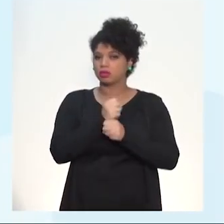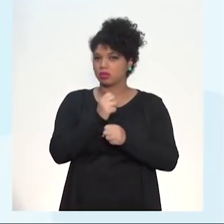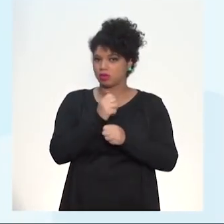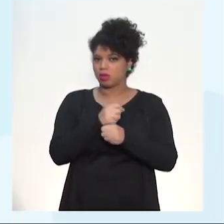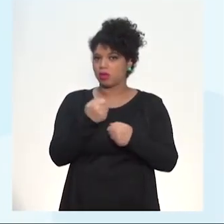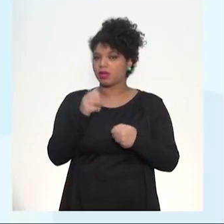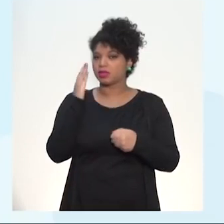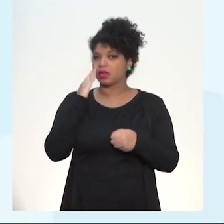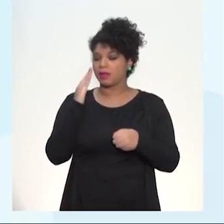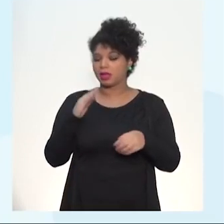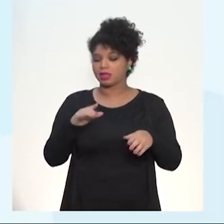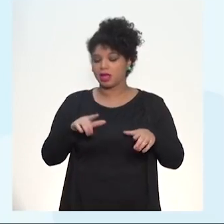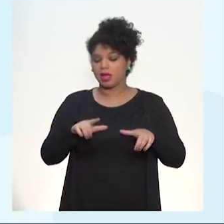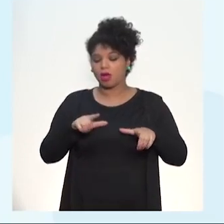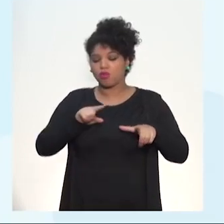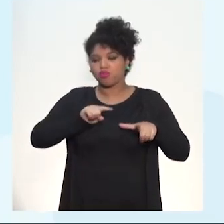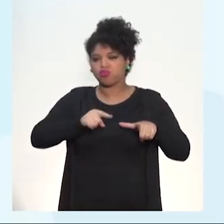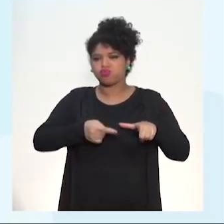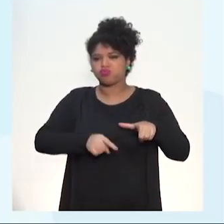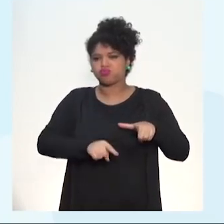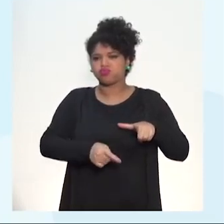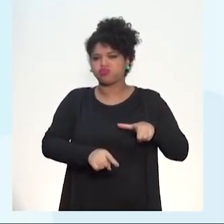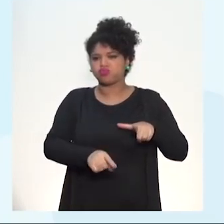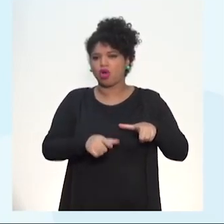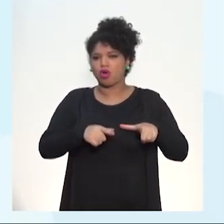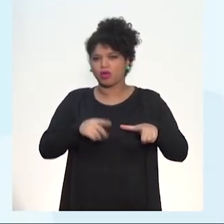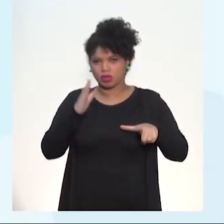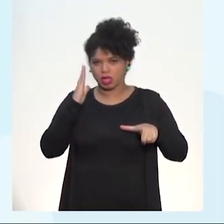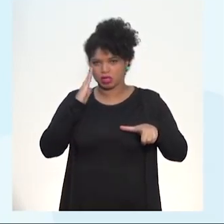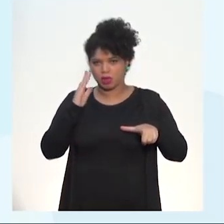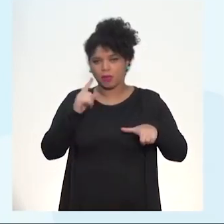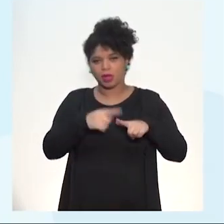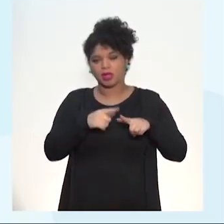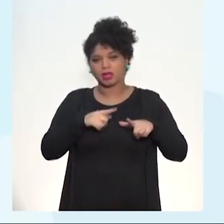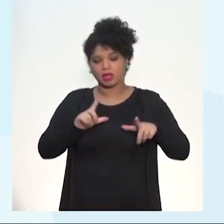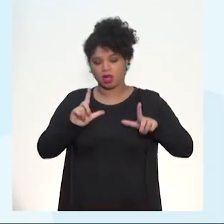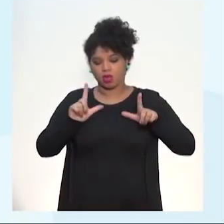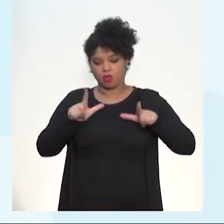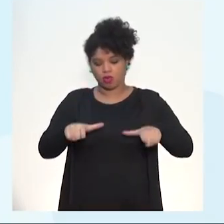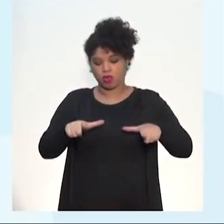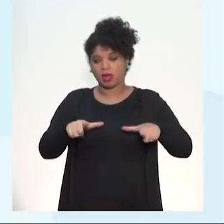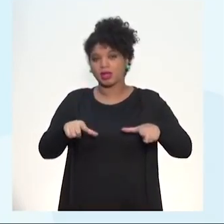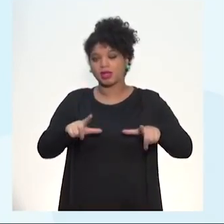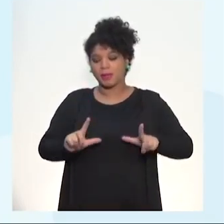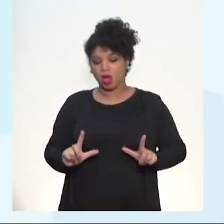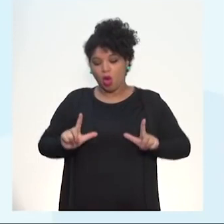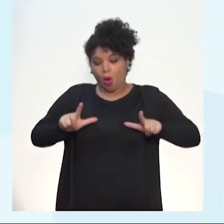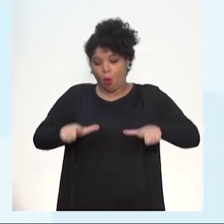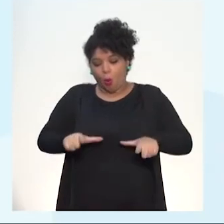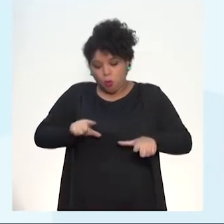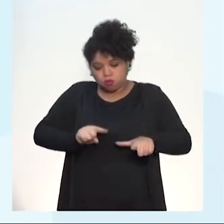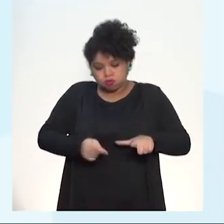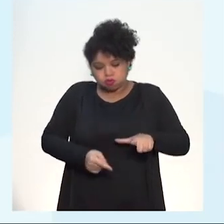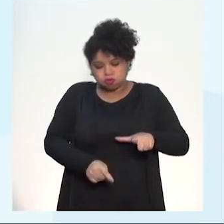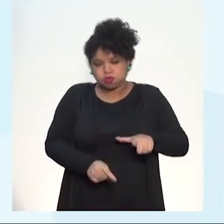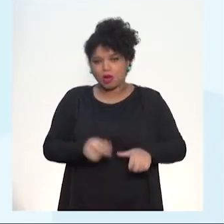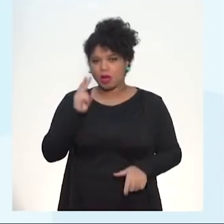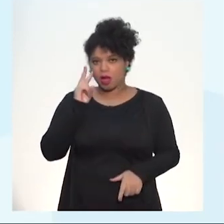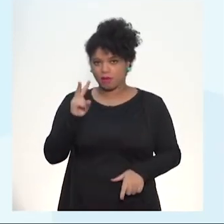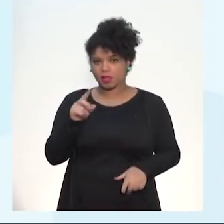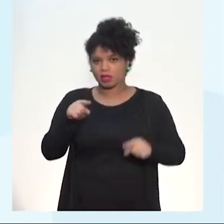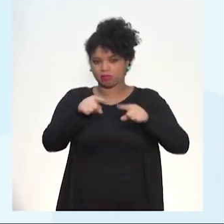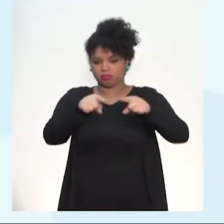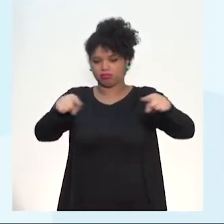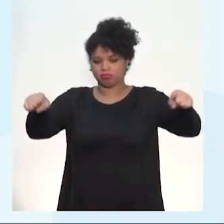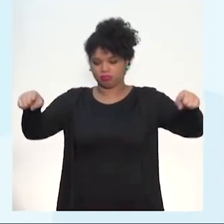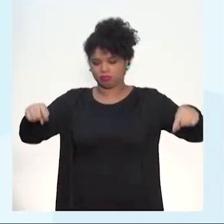parte funda dessa piscina. A gente está pensando no bloco retangular de baixo. Então, olhando os 2 blocos, o bloco de cima tem